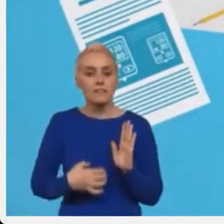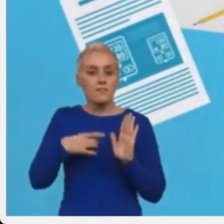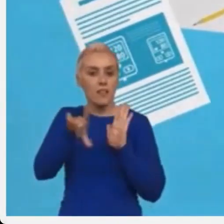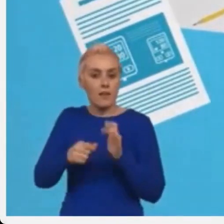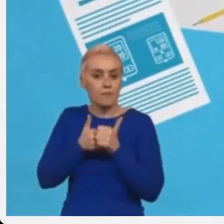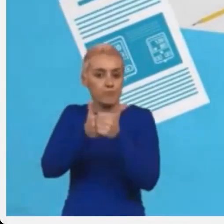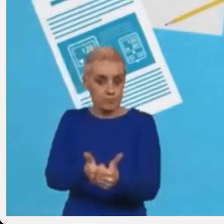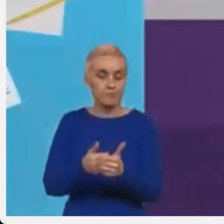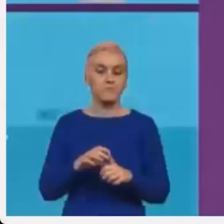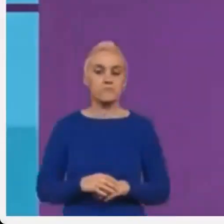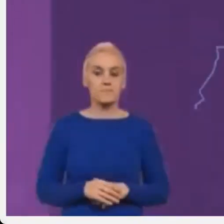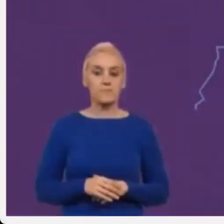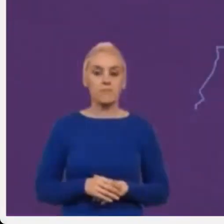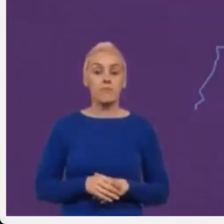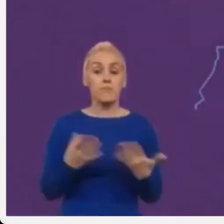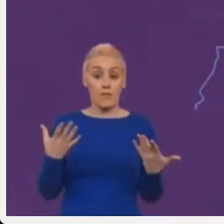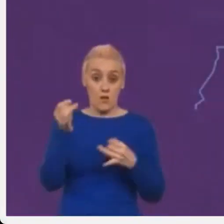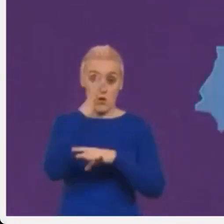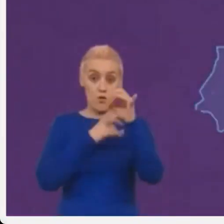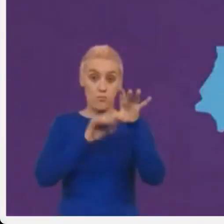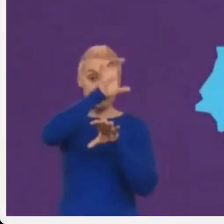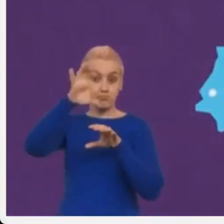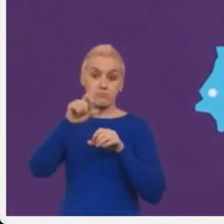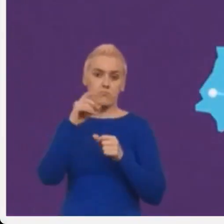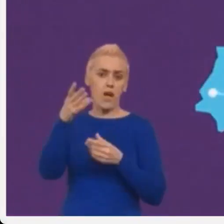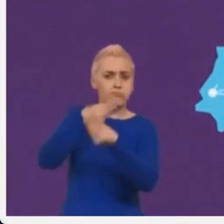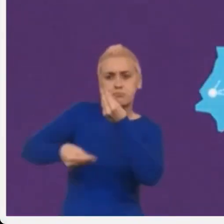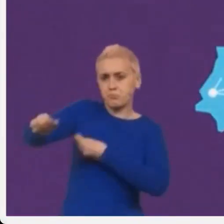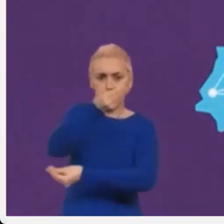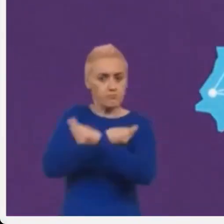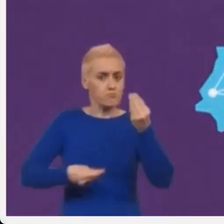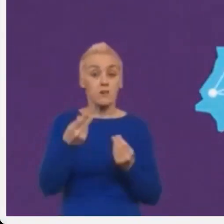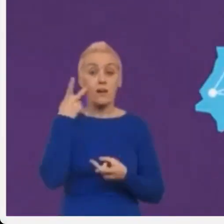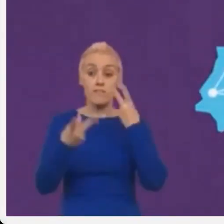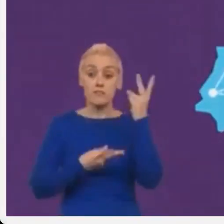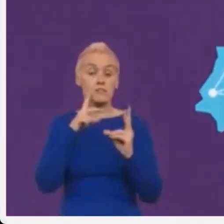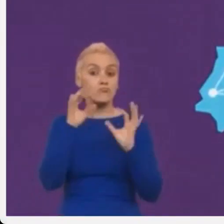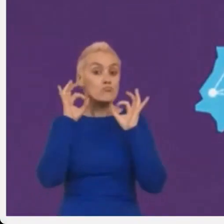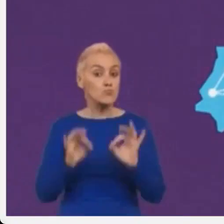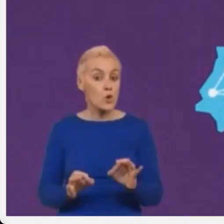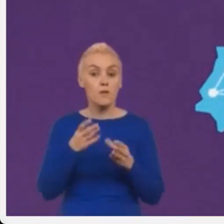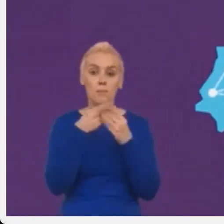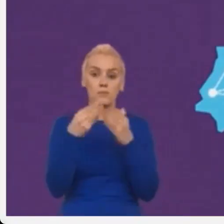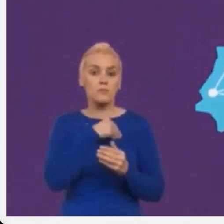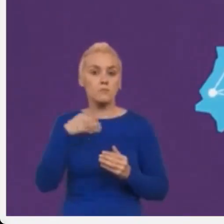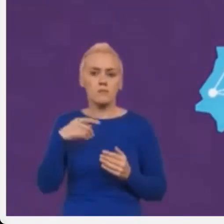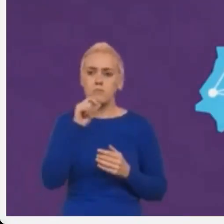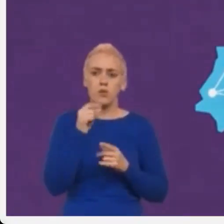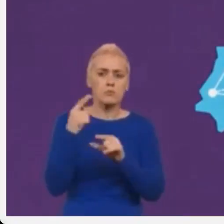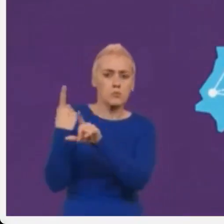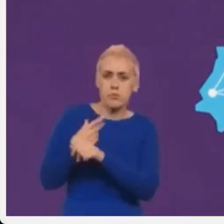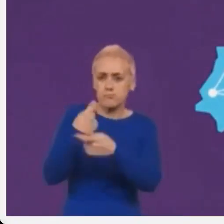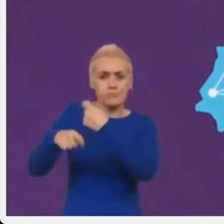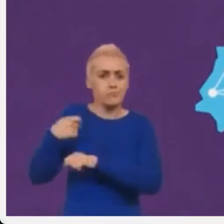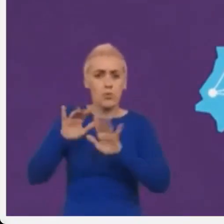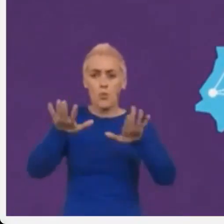acordo com a lei. Como existe livre circulação de bens na Europa, após esta avaliação, um dispositivo médico pode ser comercializado